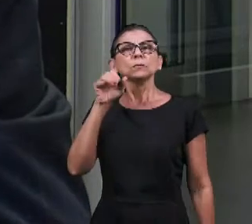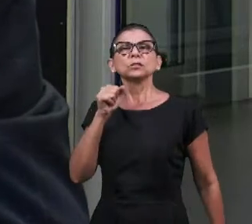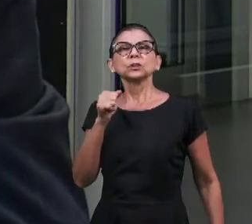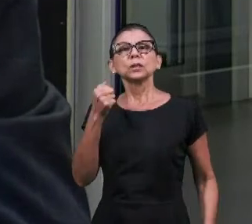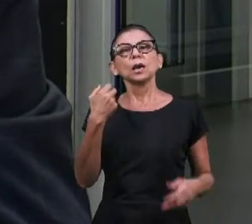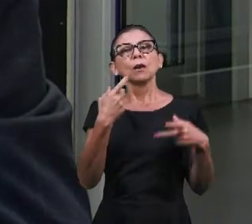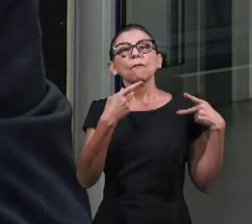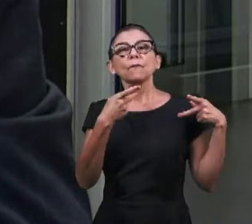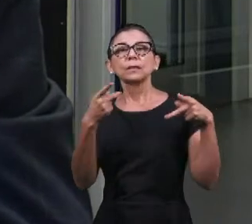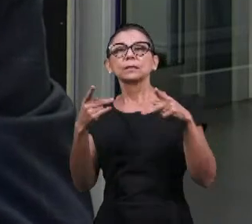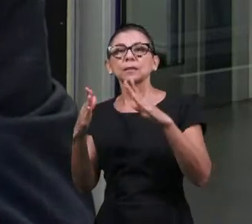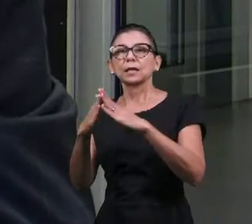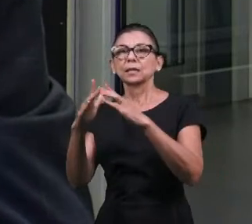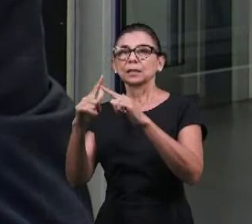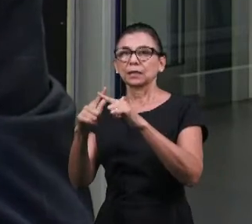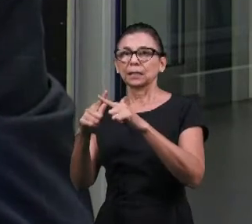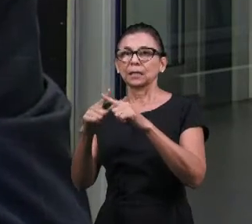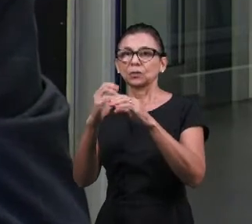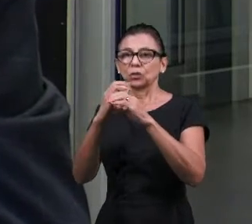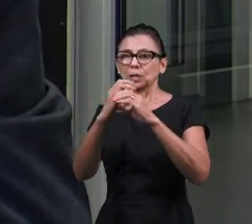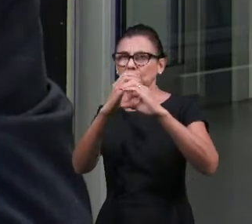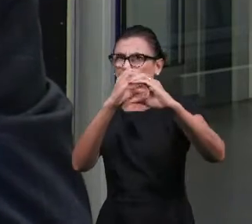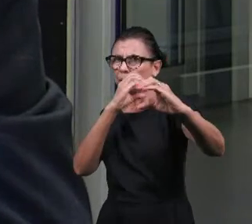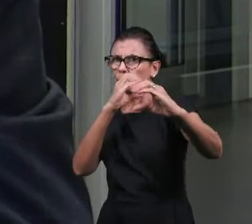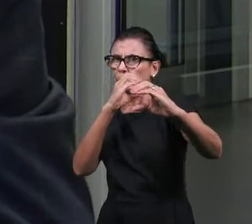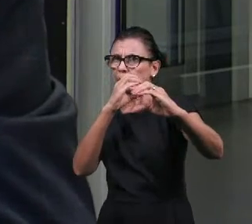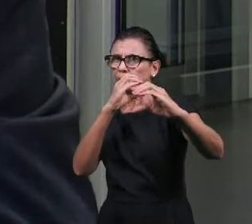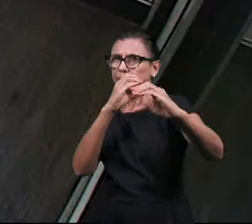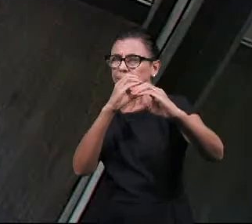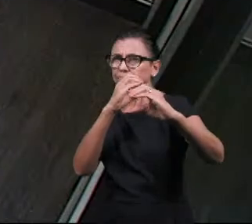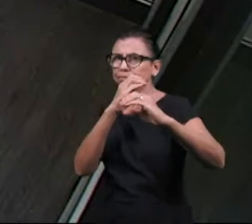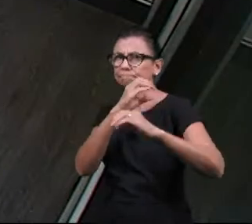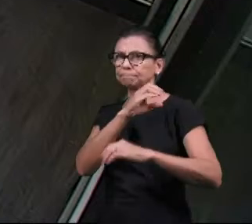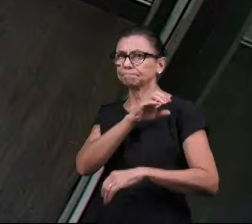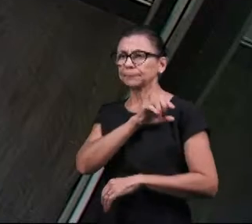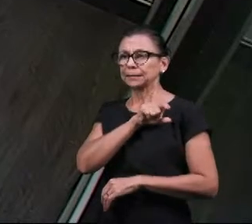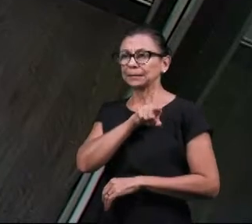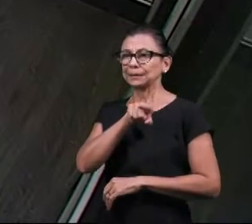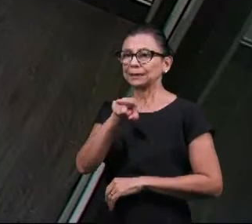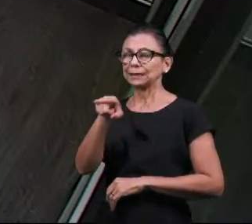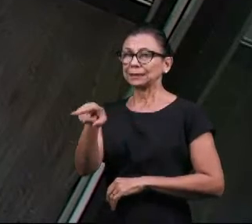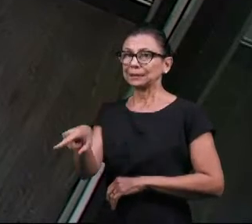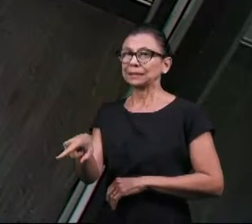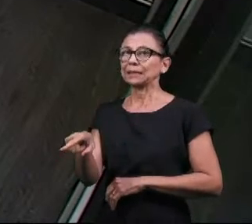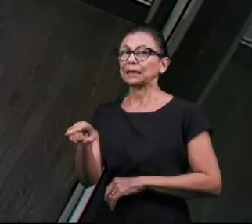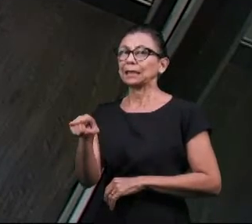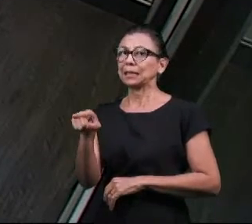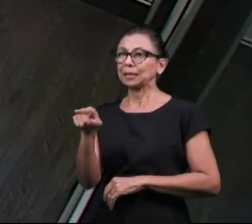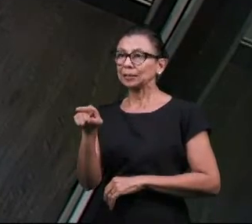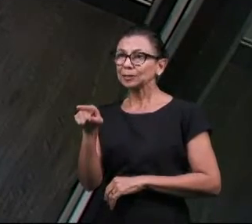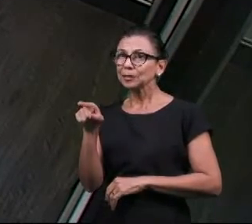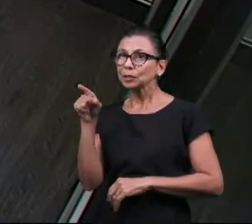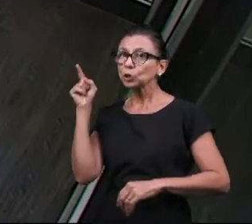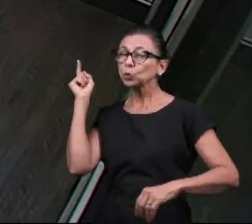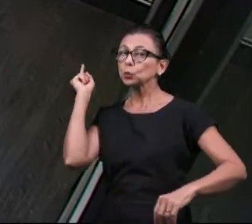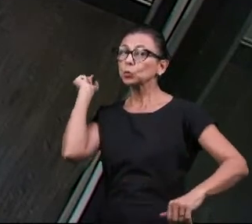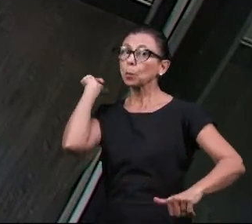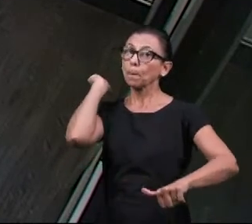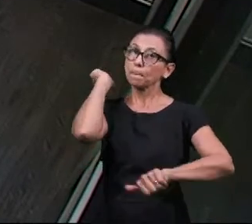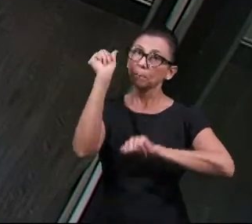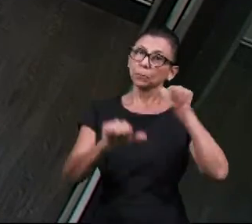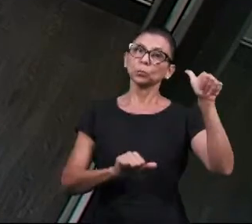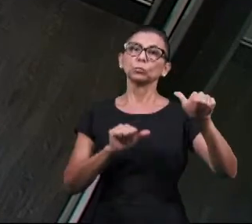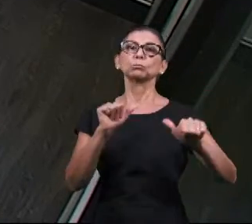E lá as coisas mudaram. Ou seja, naquele dia Deus... Jardim Camburi em Vitória, aqui no Espírito Santo. Eu fui fazer